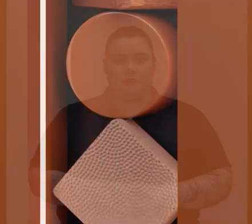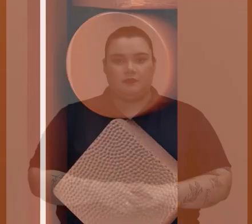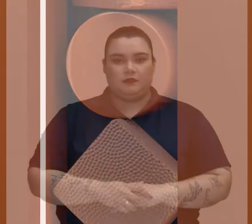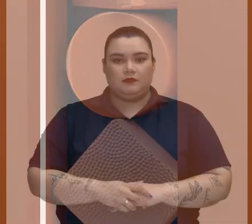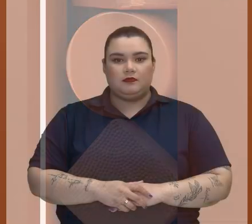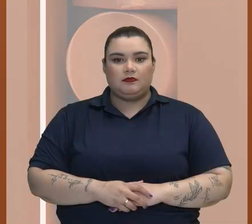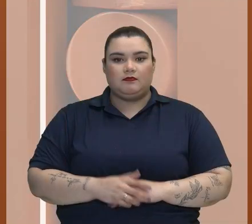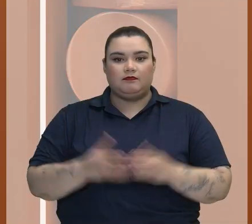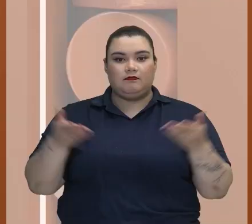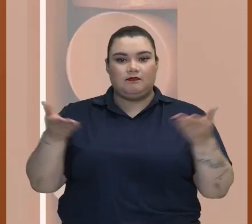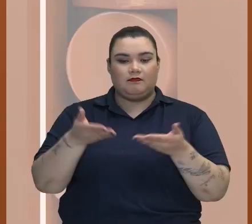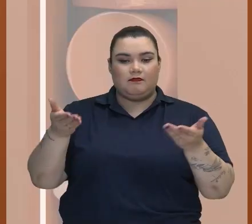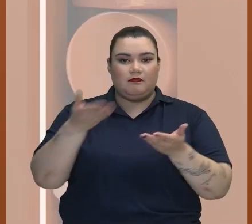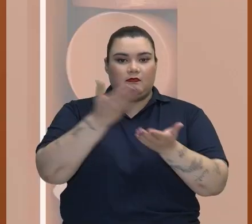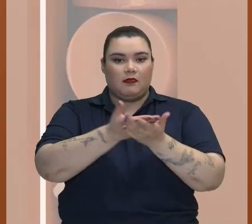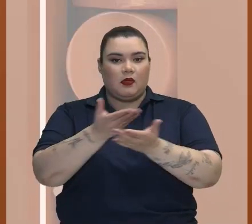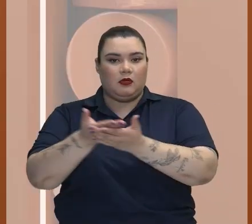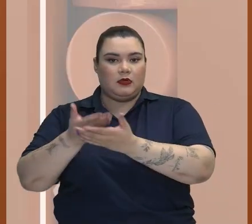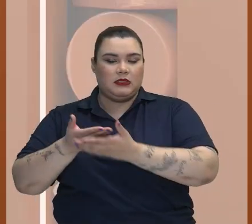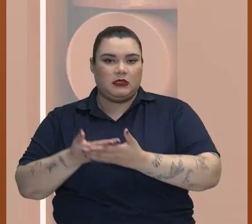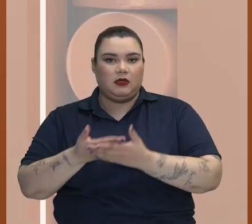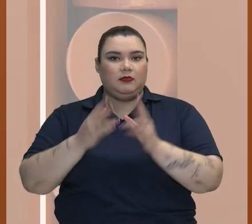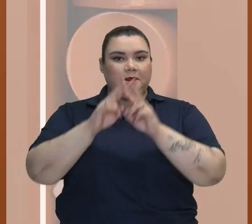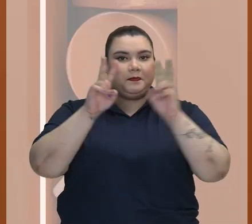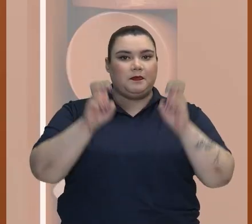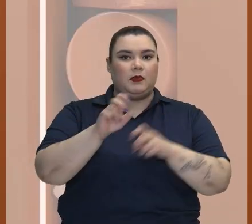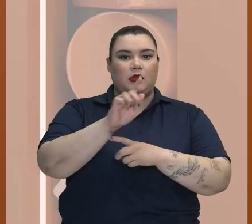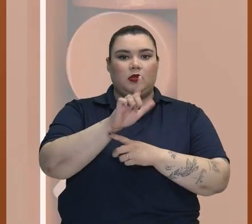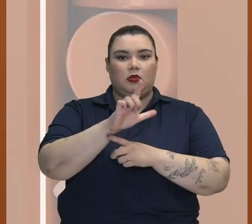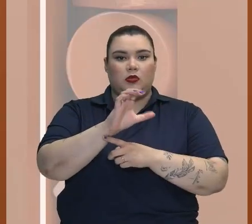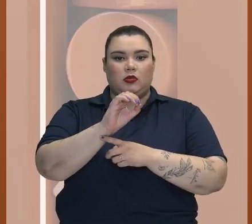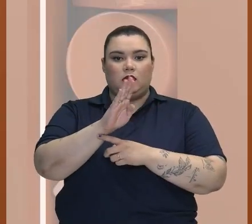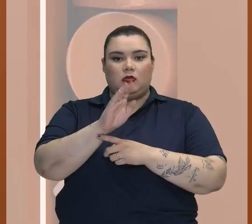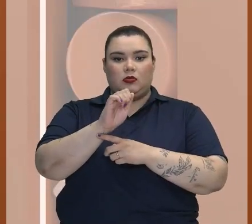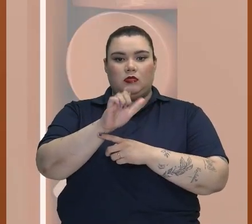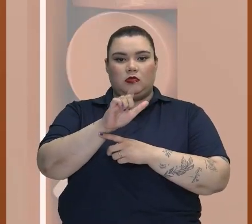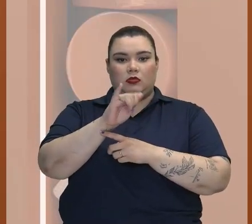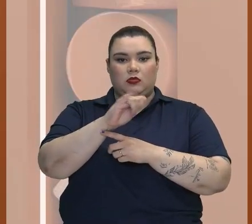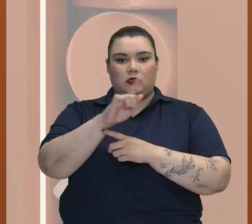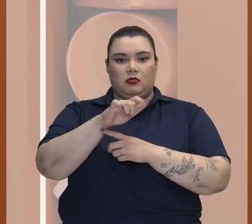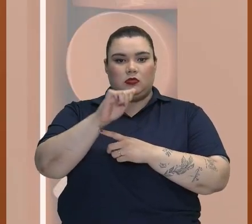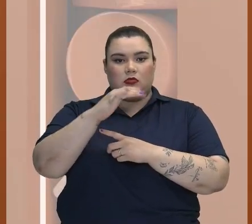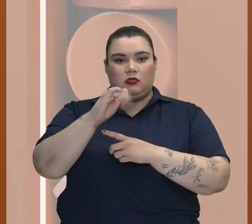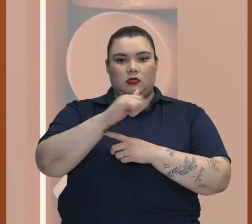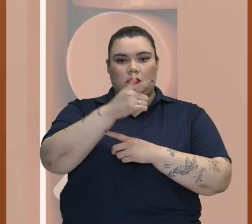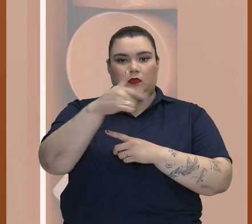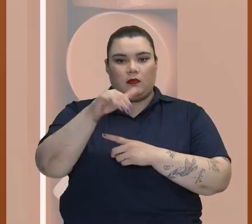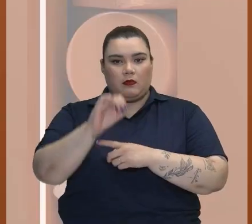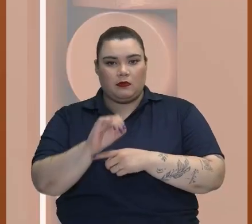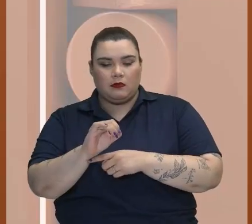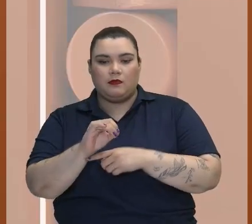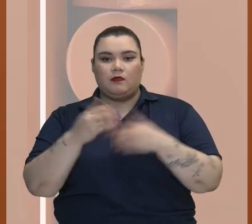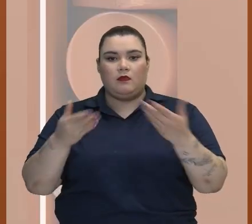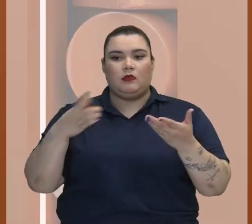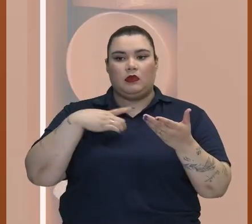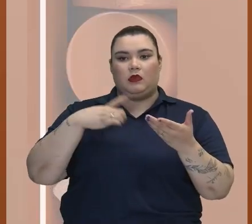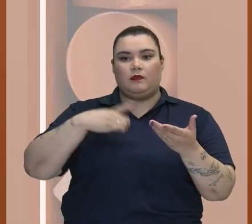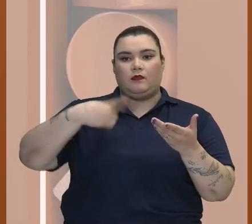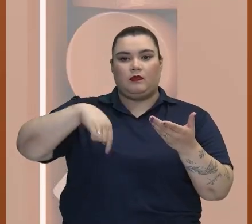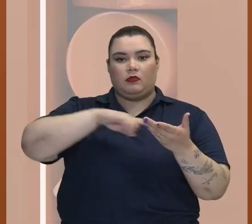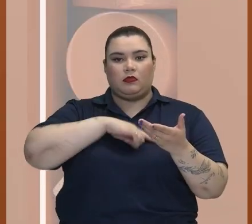Essa nossa aula, quando a gente fala em globalização, a gente vai estar falando de um tema que está no nosso dia a